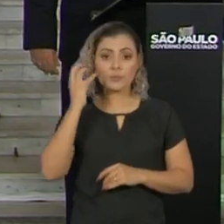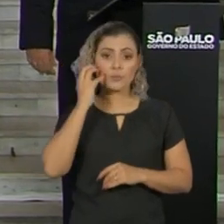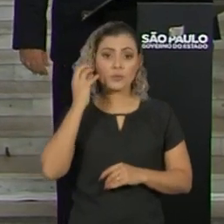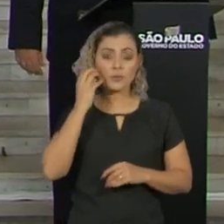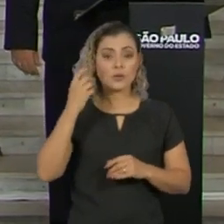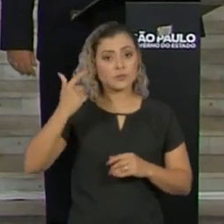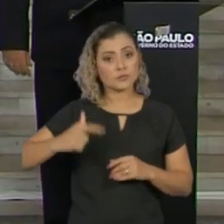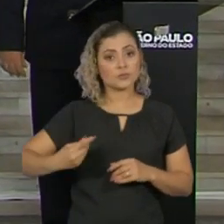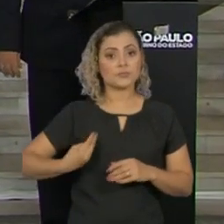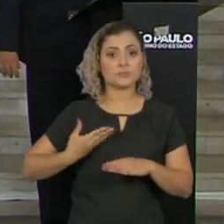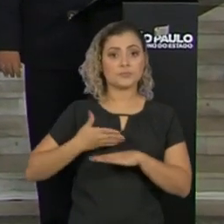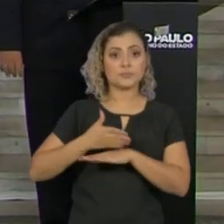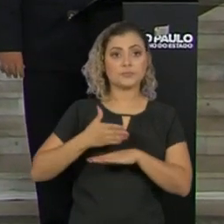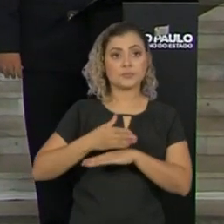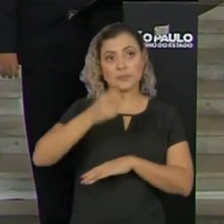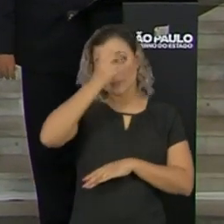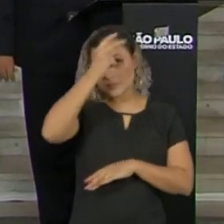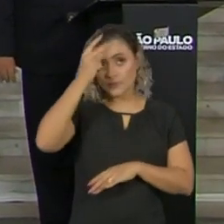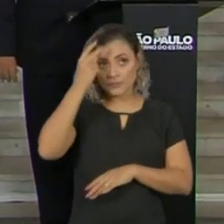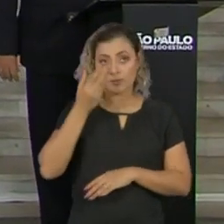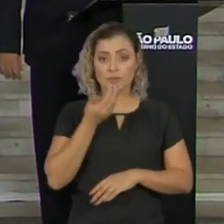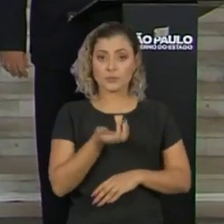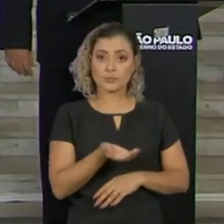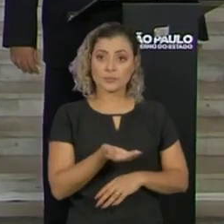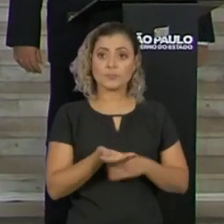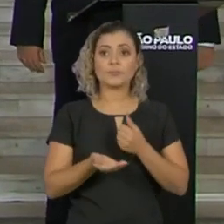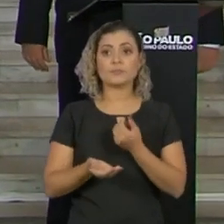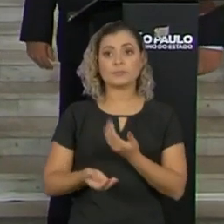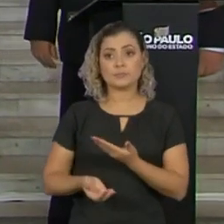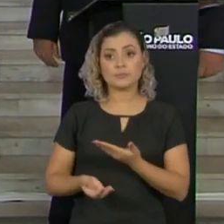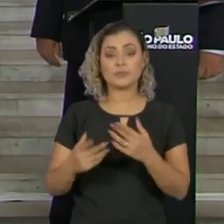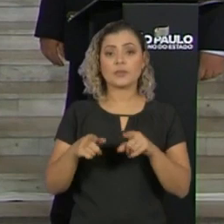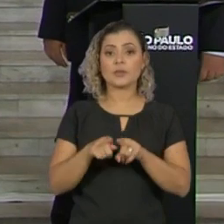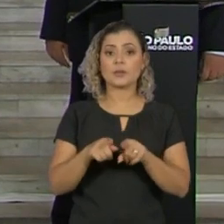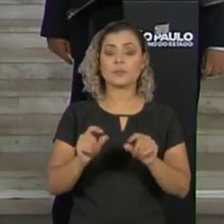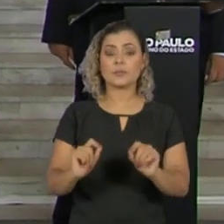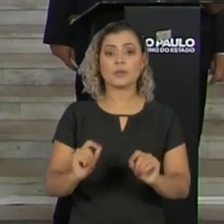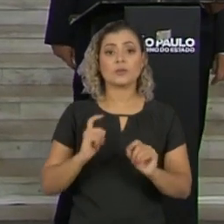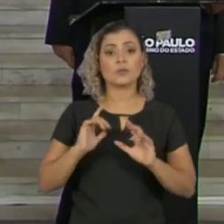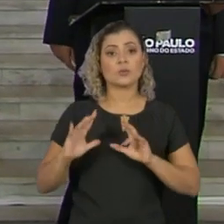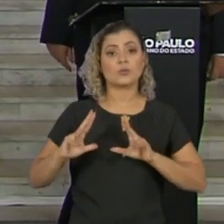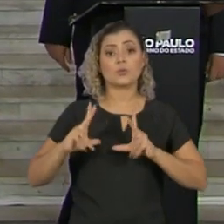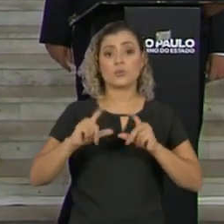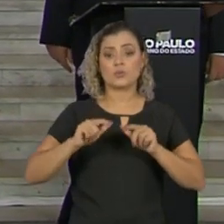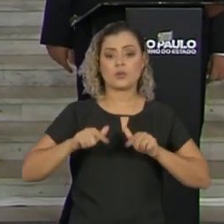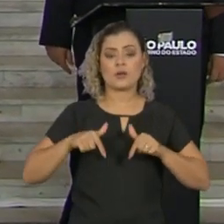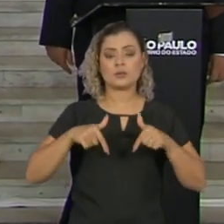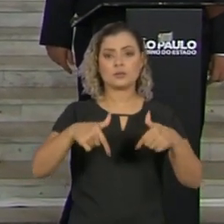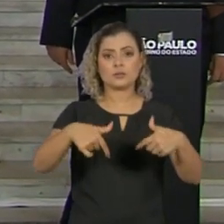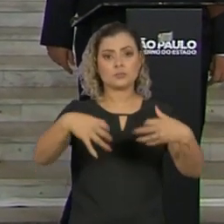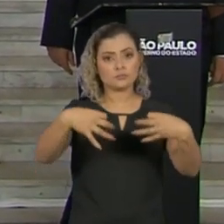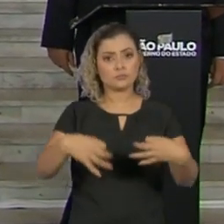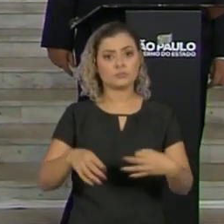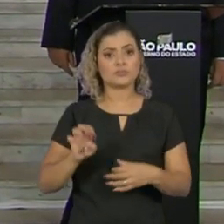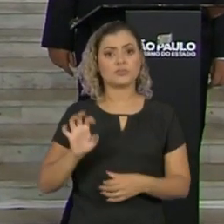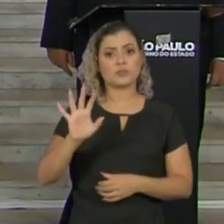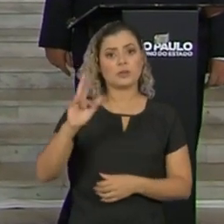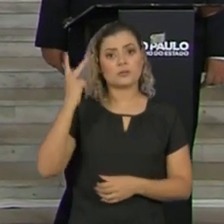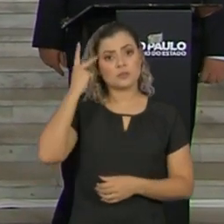vez aqui ao nosso lado, prefeito da capital de São Paulo. Repito, todas as ações que temos feito ao nível do estado, elas